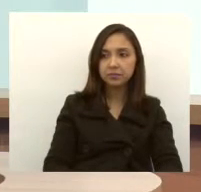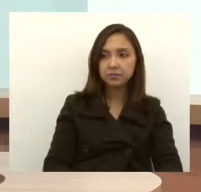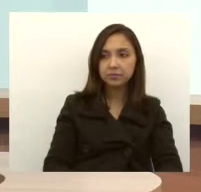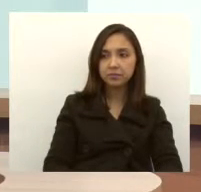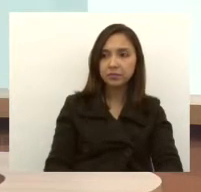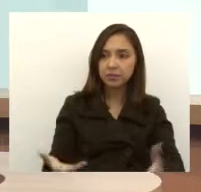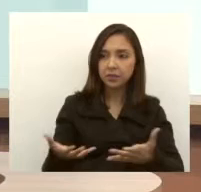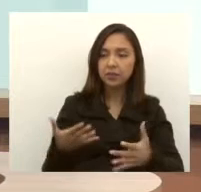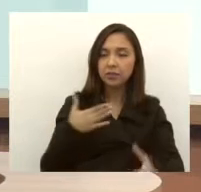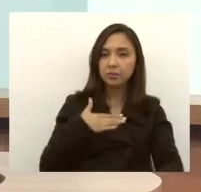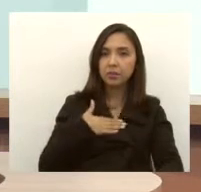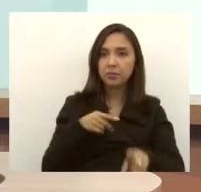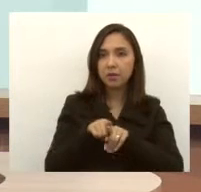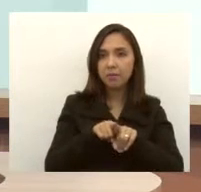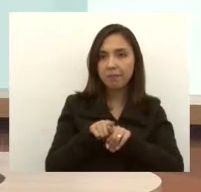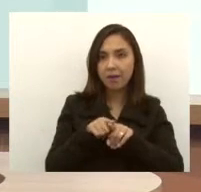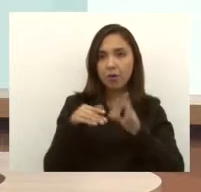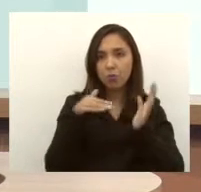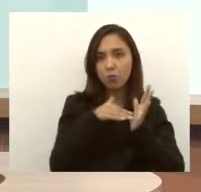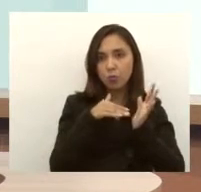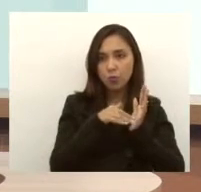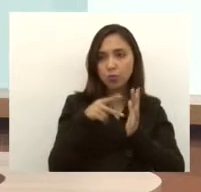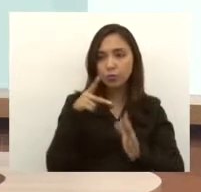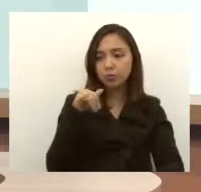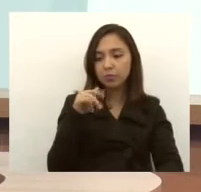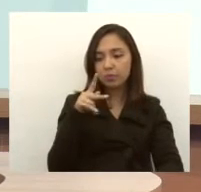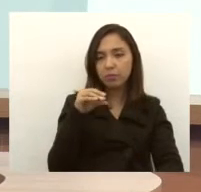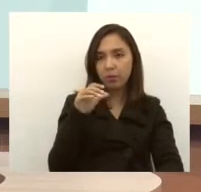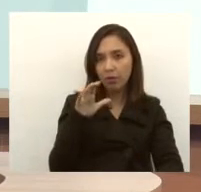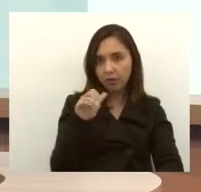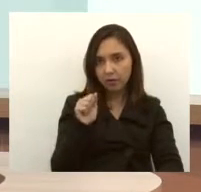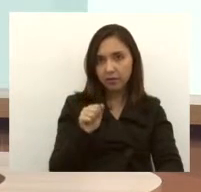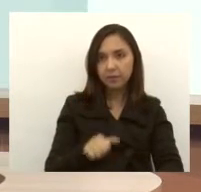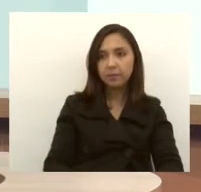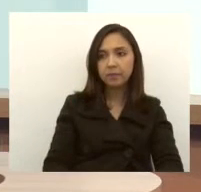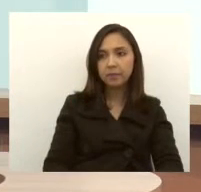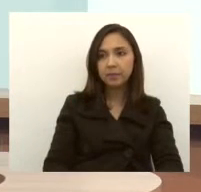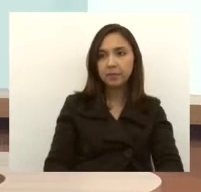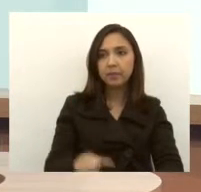E o meu irmão caçula, que é o Pipoca, também que está aí, que é o Antônio.